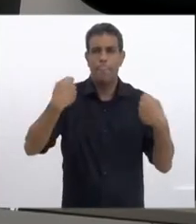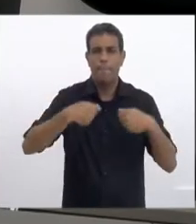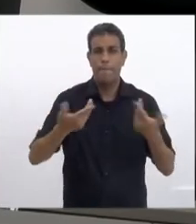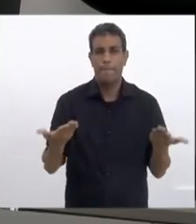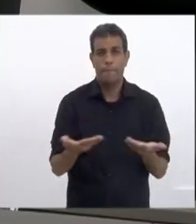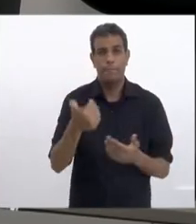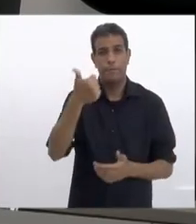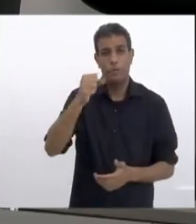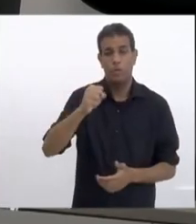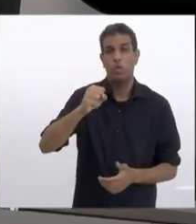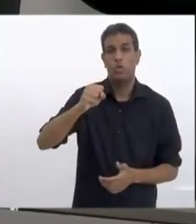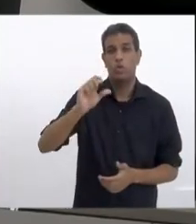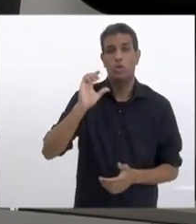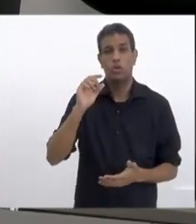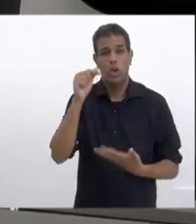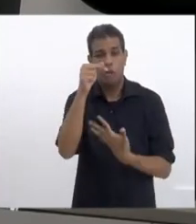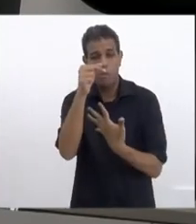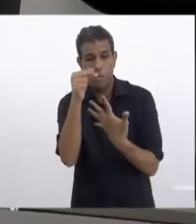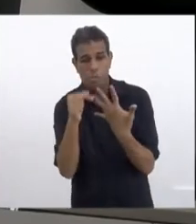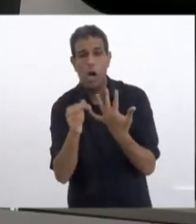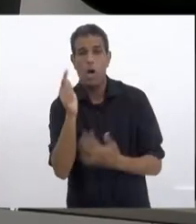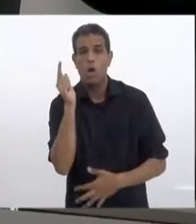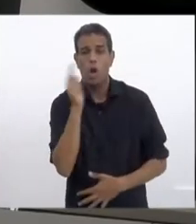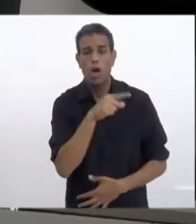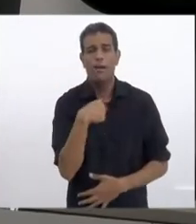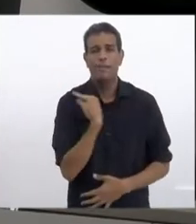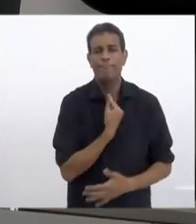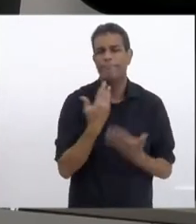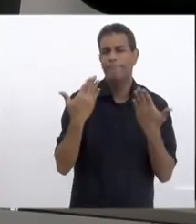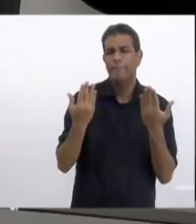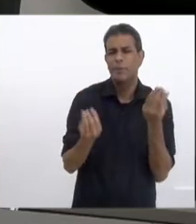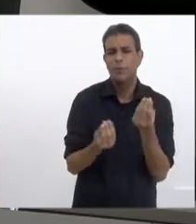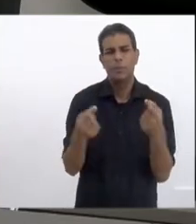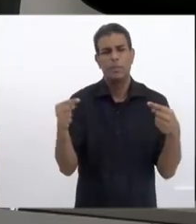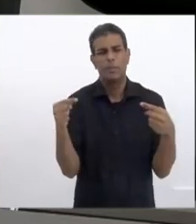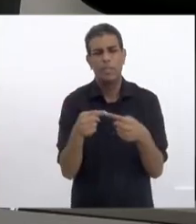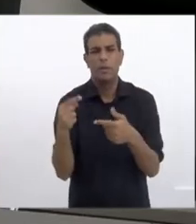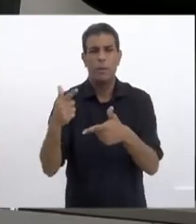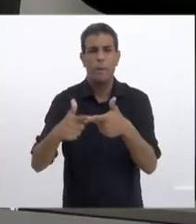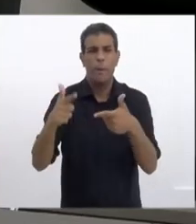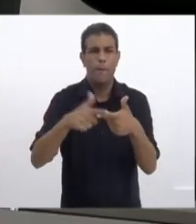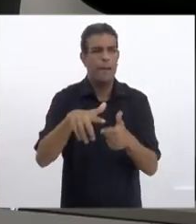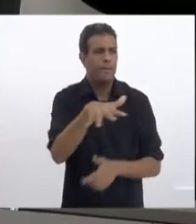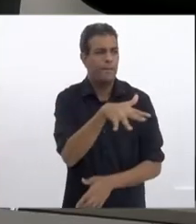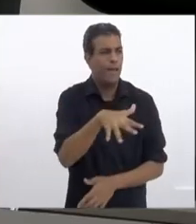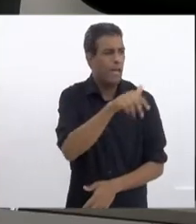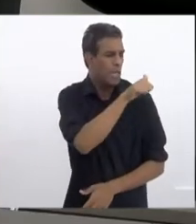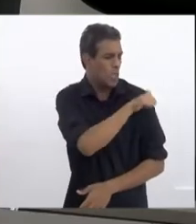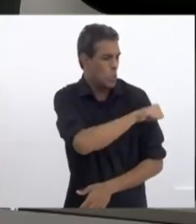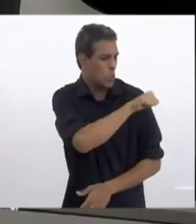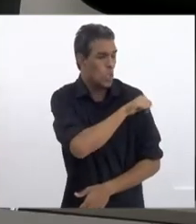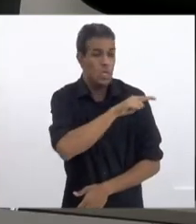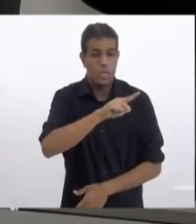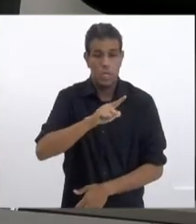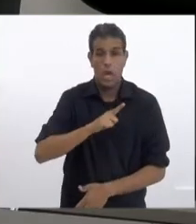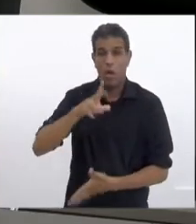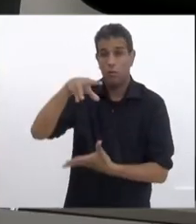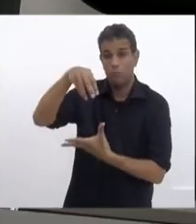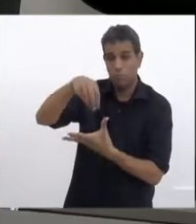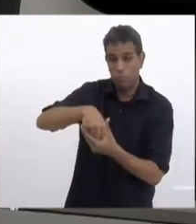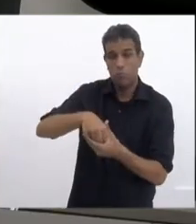menos 18 novos CAPs AD3. Então, quando a gente diz assim, que a gente tem um problema no Rio, ou que a rede de atenção psicossocial